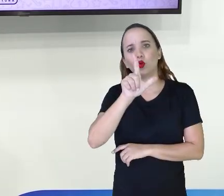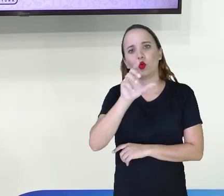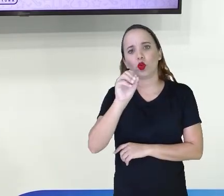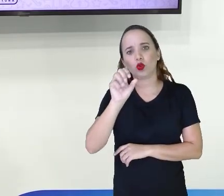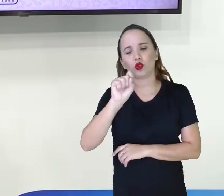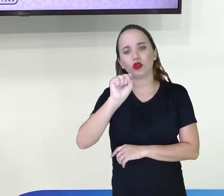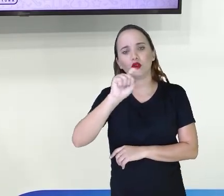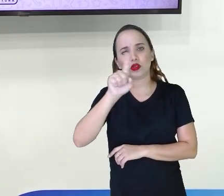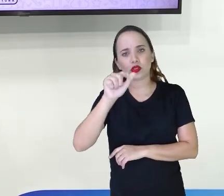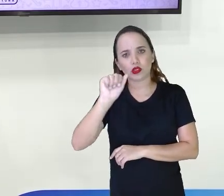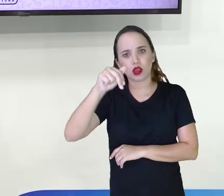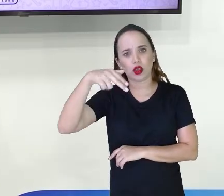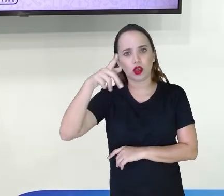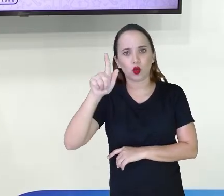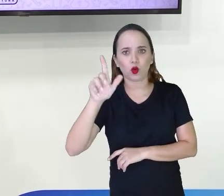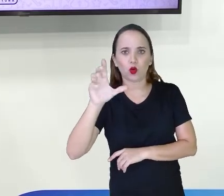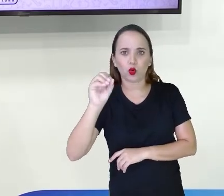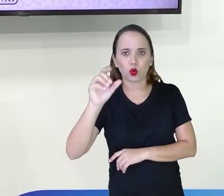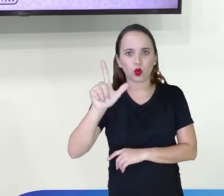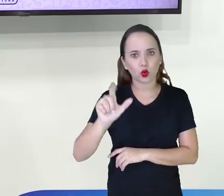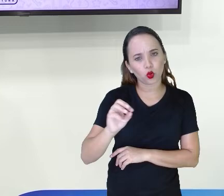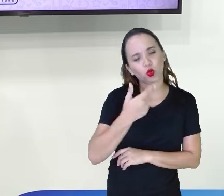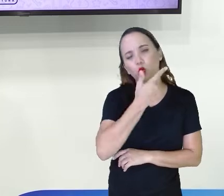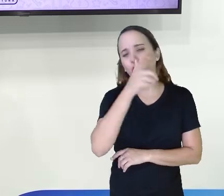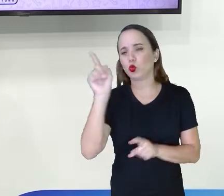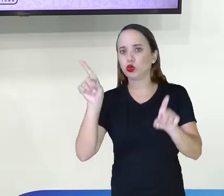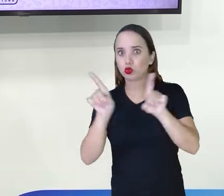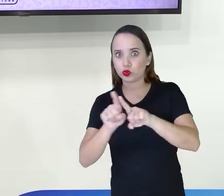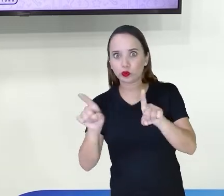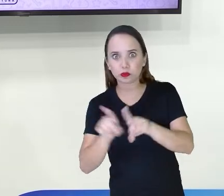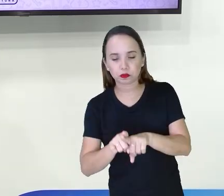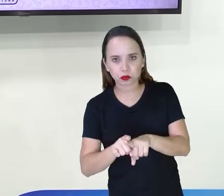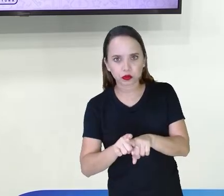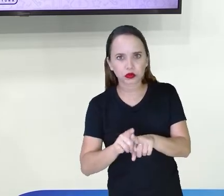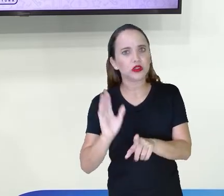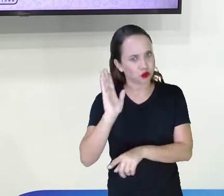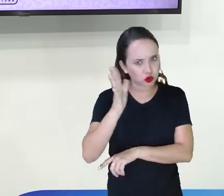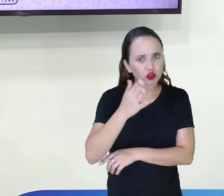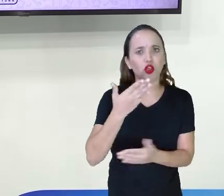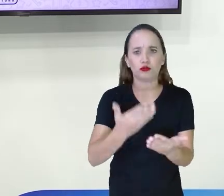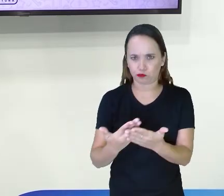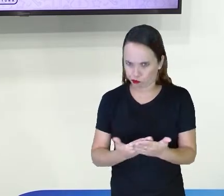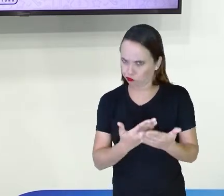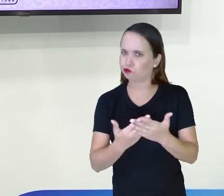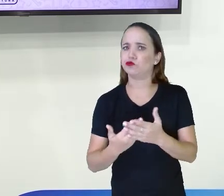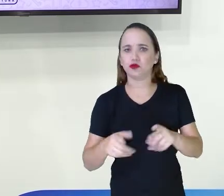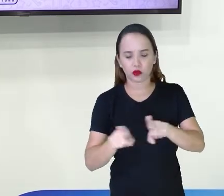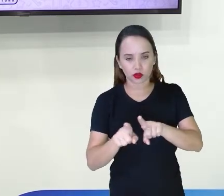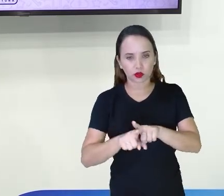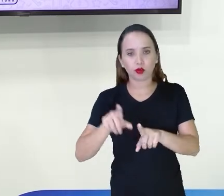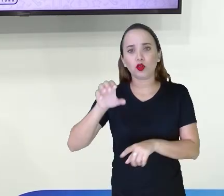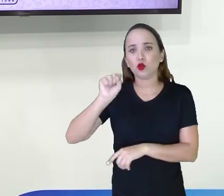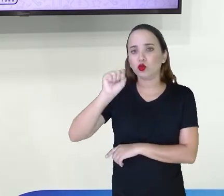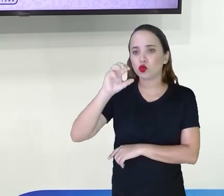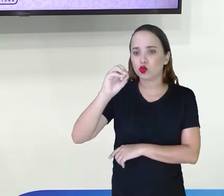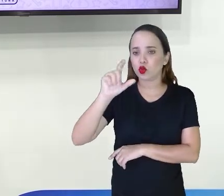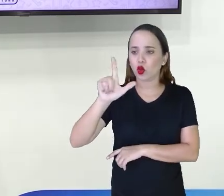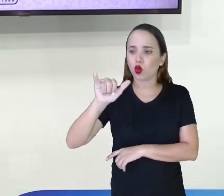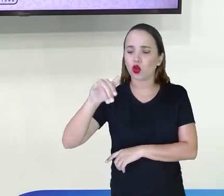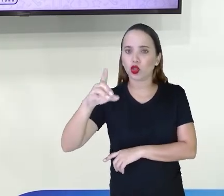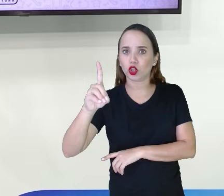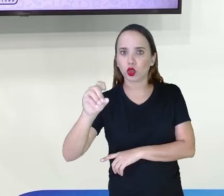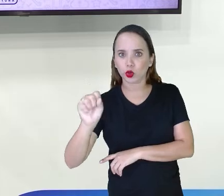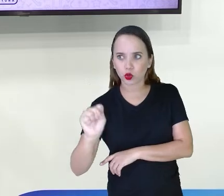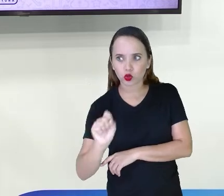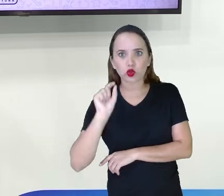foi isso? Hexágono. A gente não trabalhou isso, trabalhamos também os sólidos geométricos, né? Que são